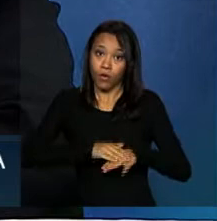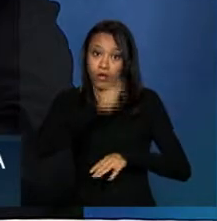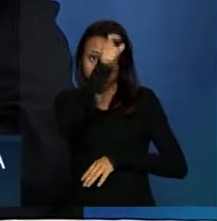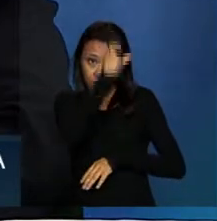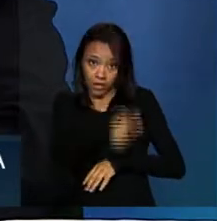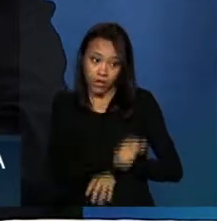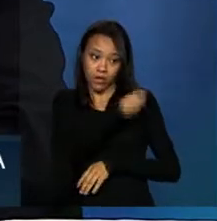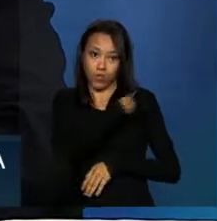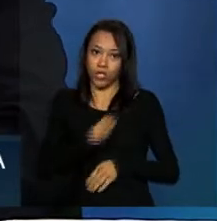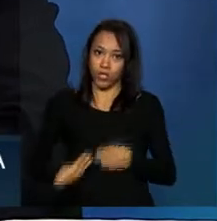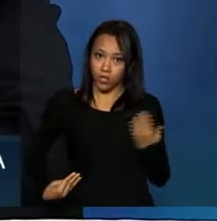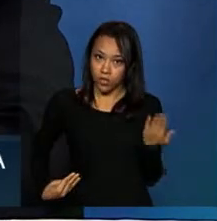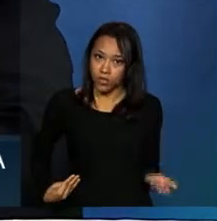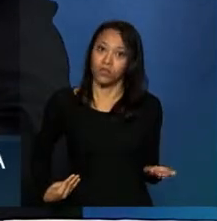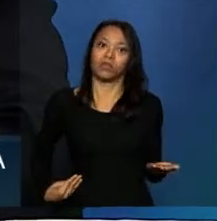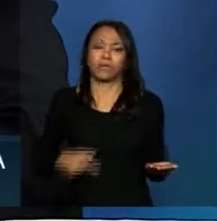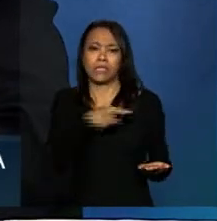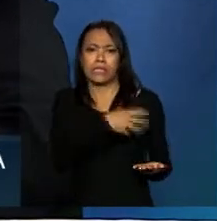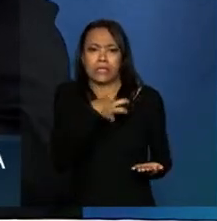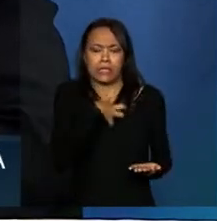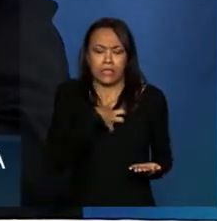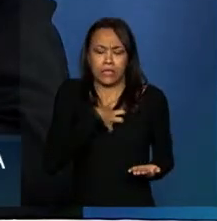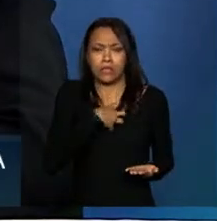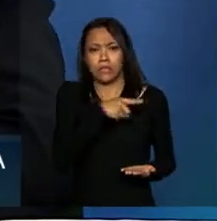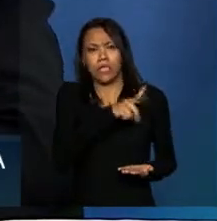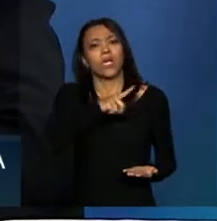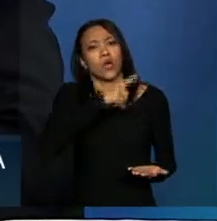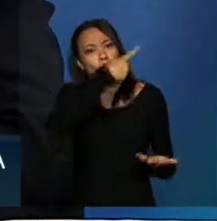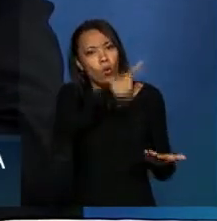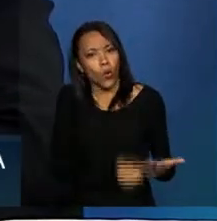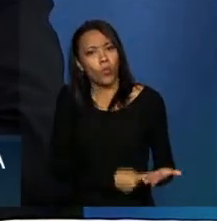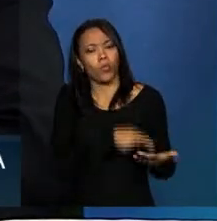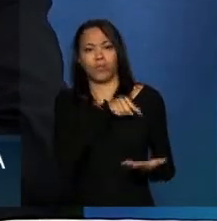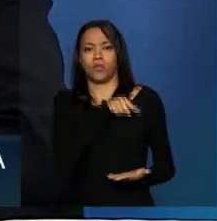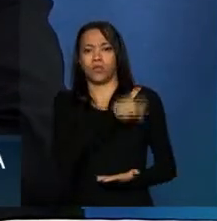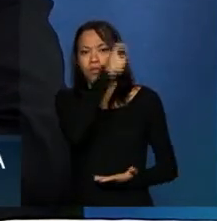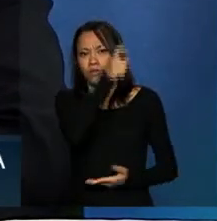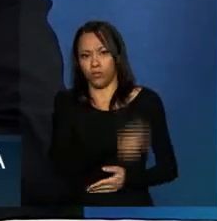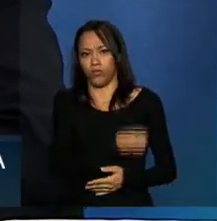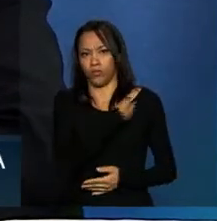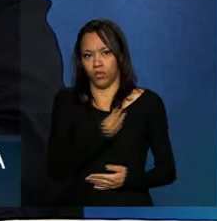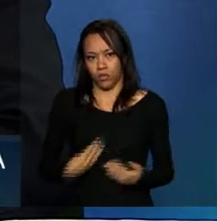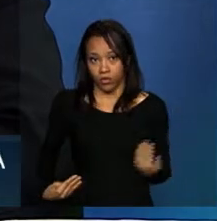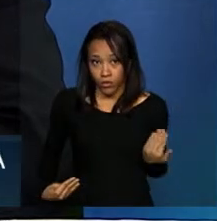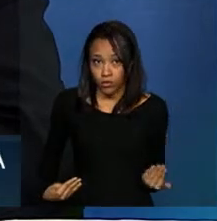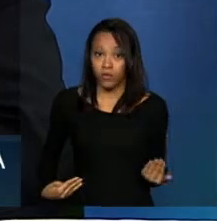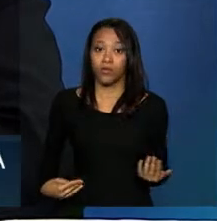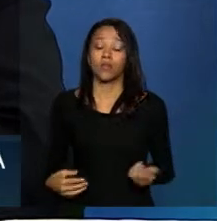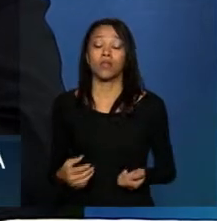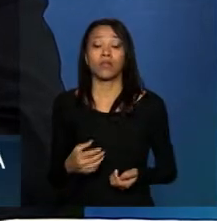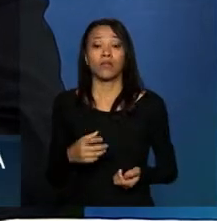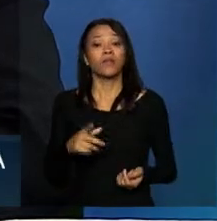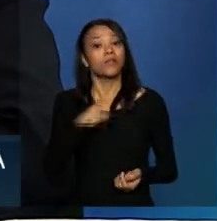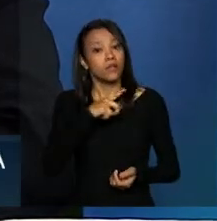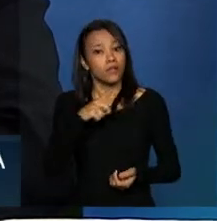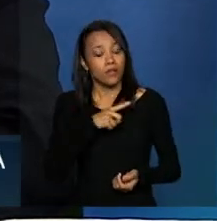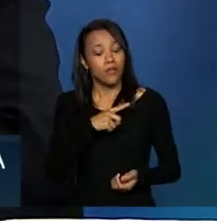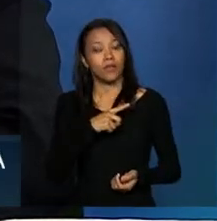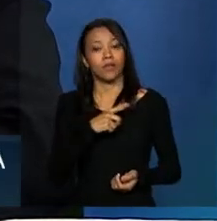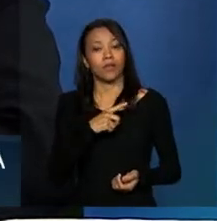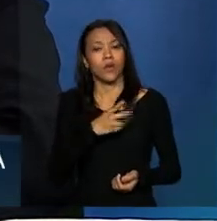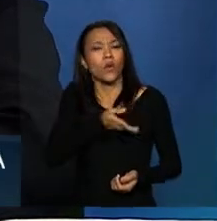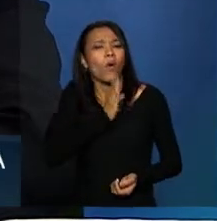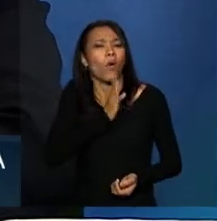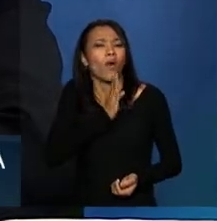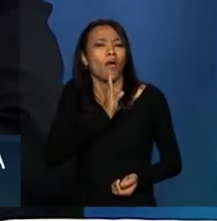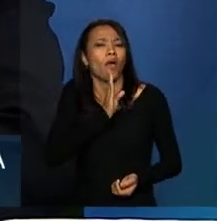sensibilidade muito grande, que tem um compromisso pessoal e de uma personalidade da história